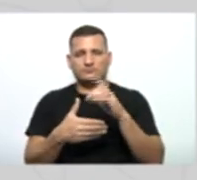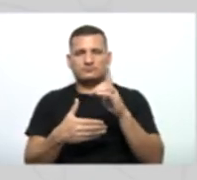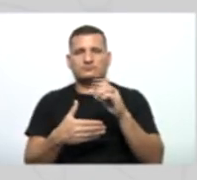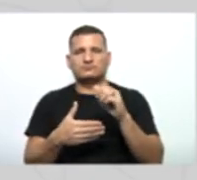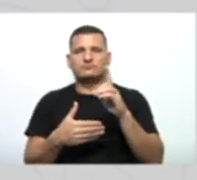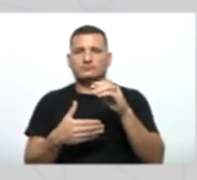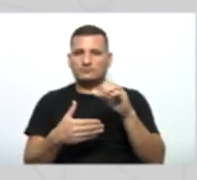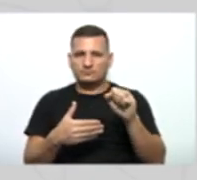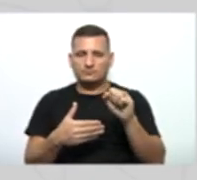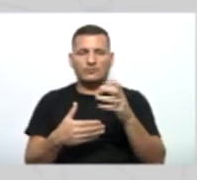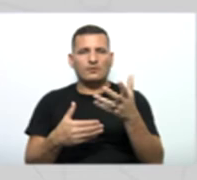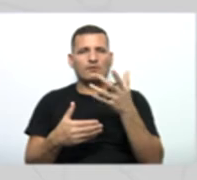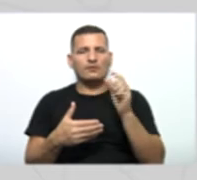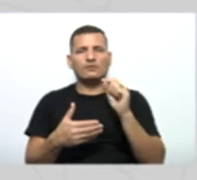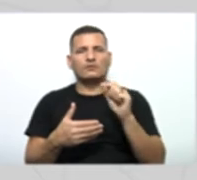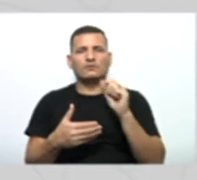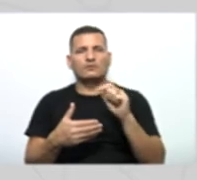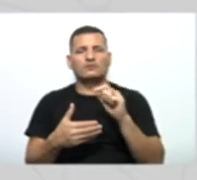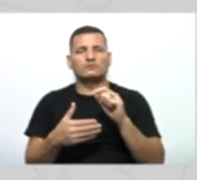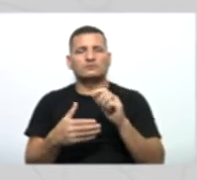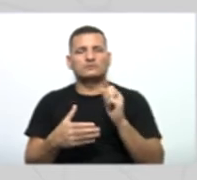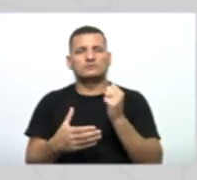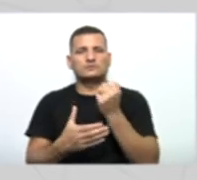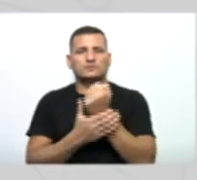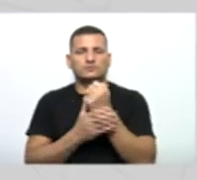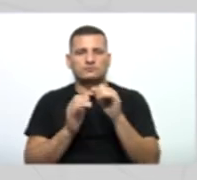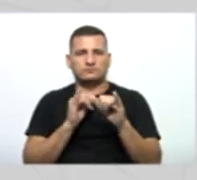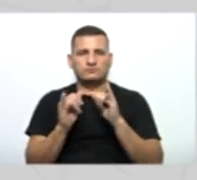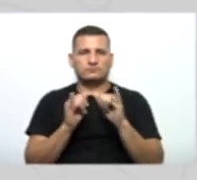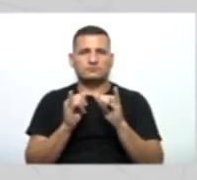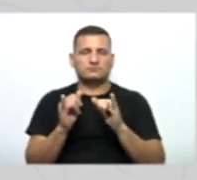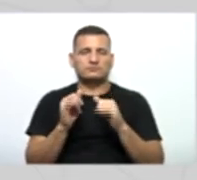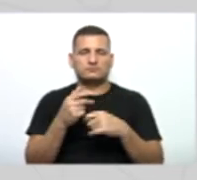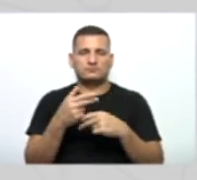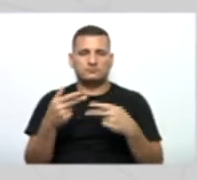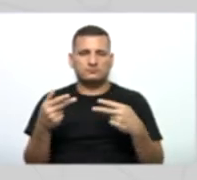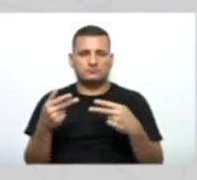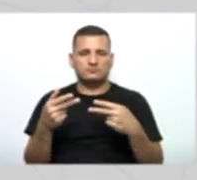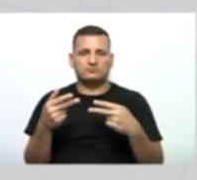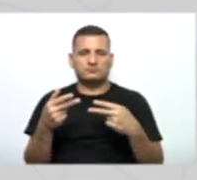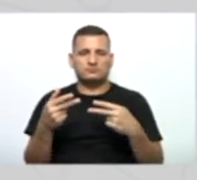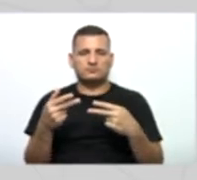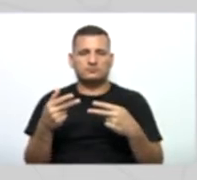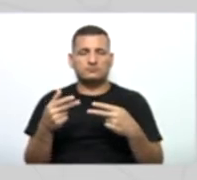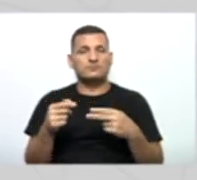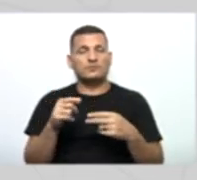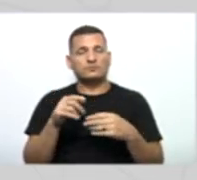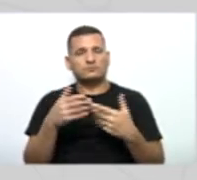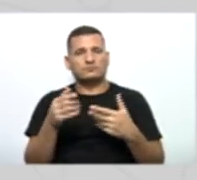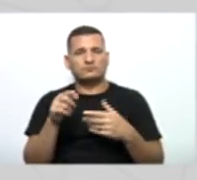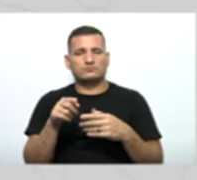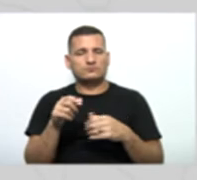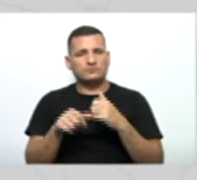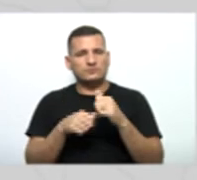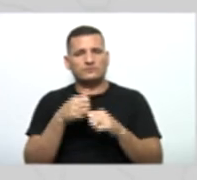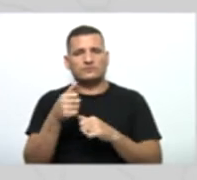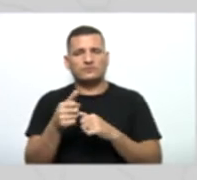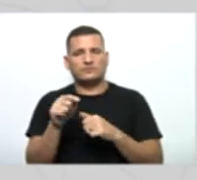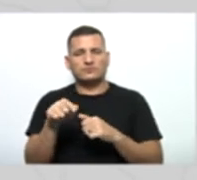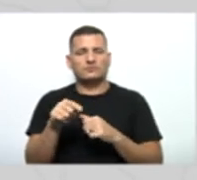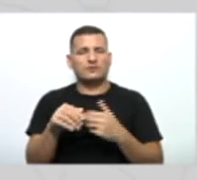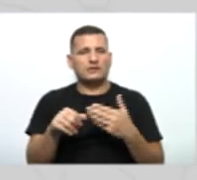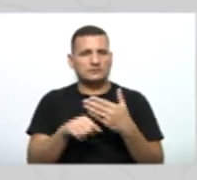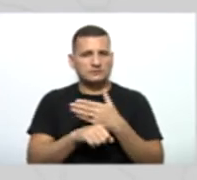privada determinada informação do nosso objeto. Com isso, ao modificar o acesso do dado